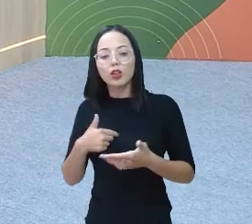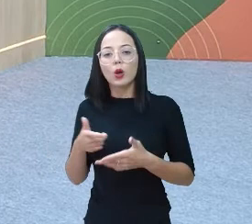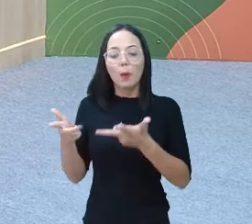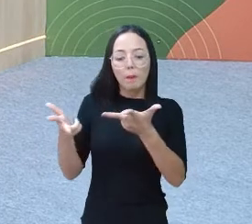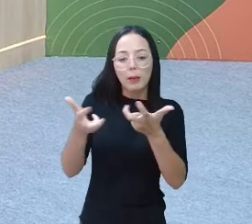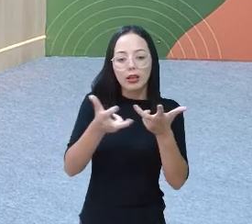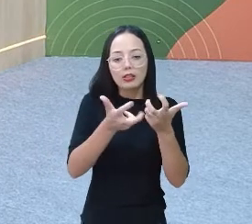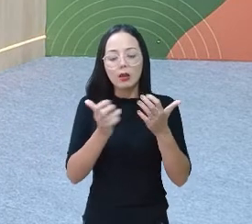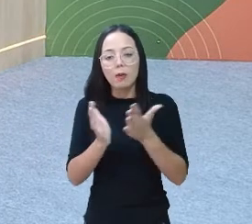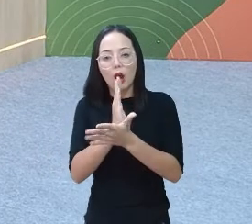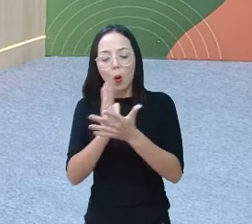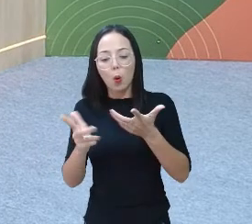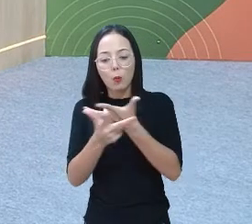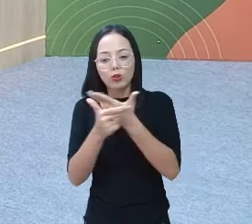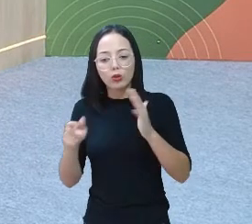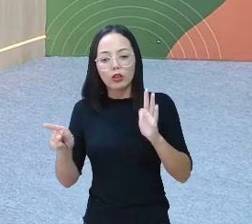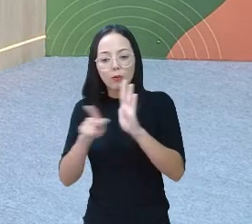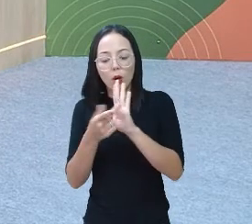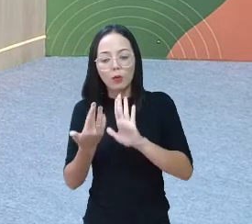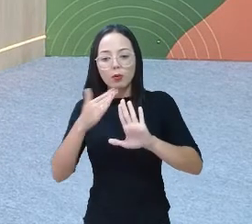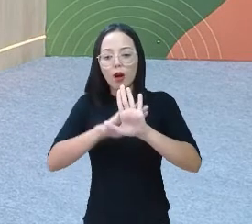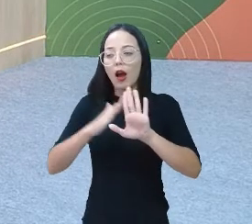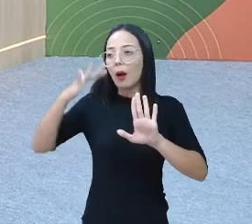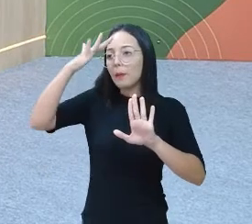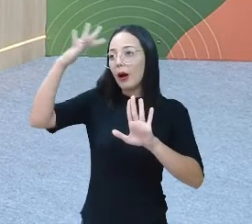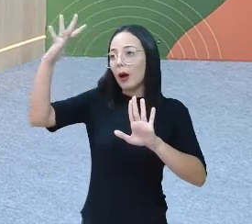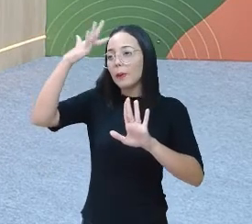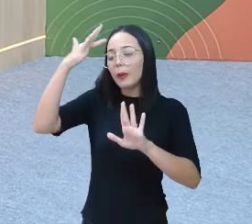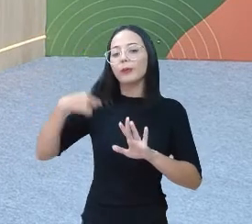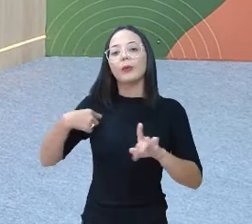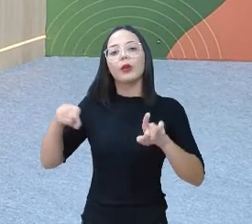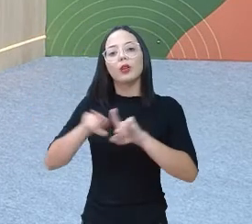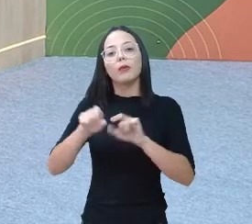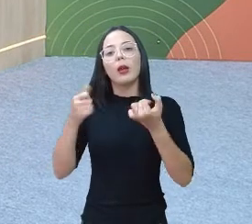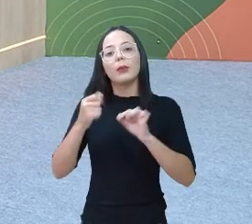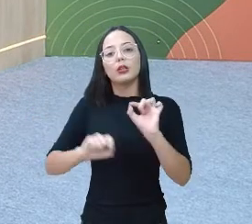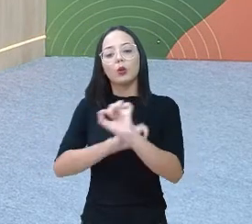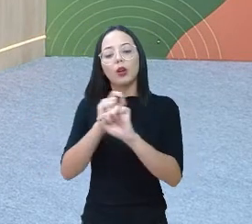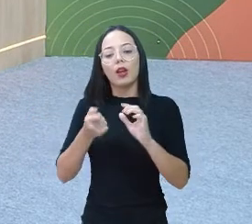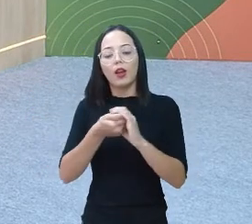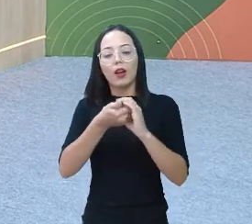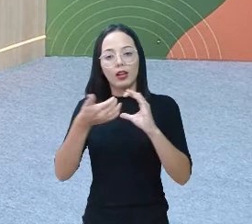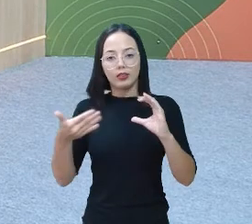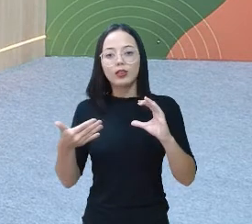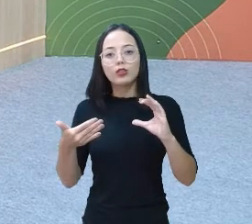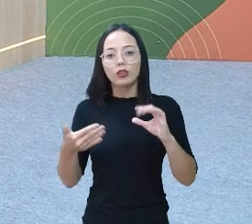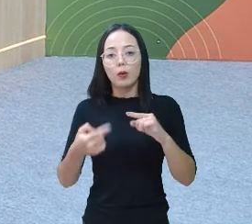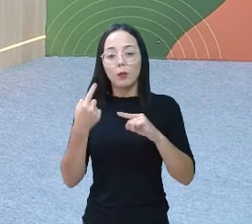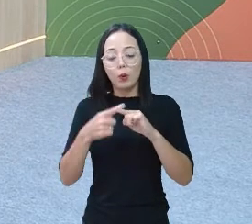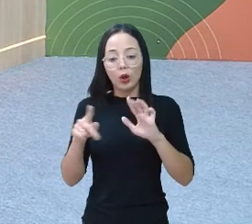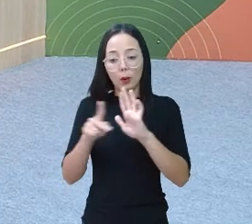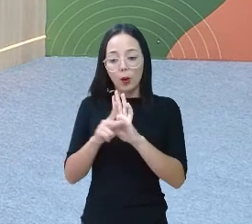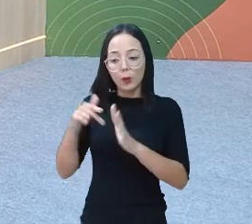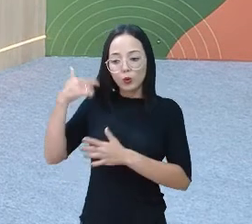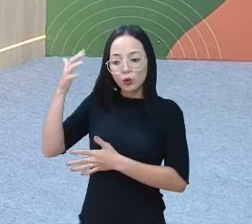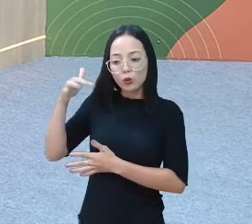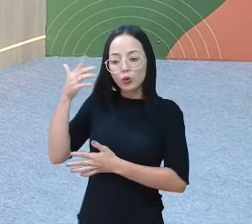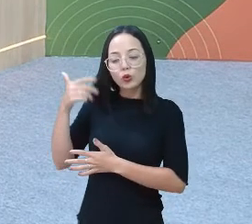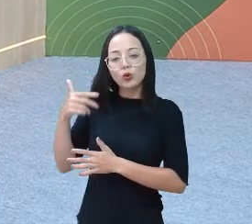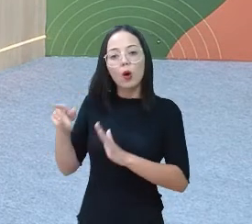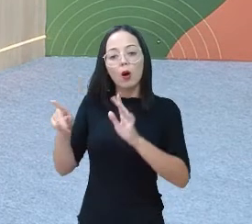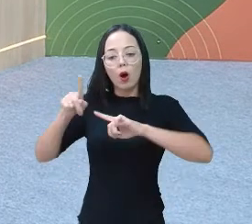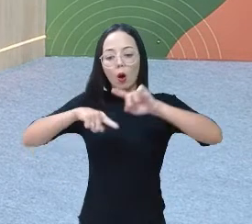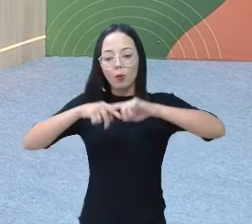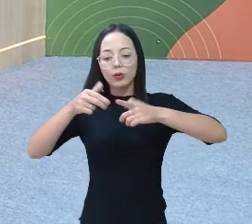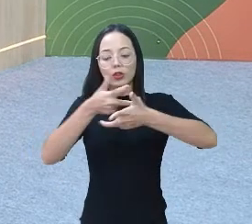personificar alguma coisa que é inanimada, e aí eu preciso também dar som característico. Porque esse som que remete ao